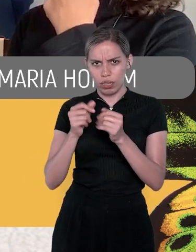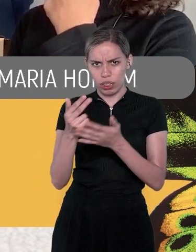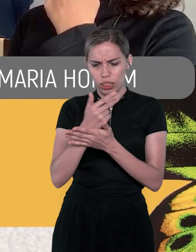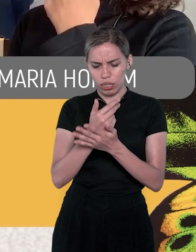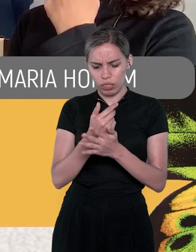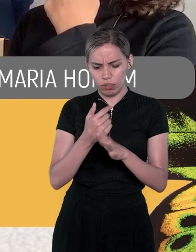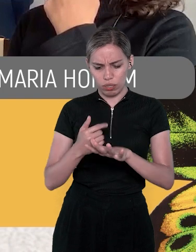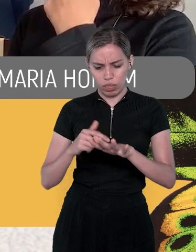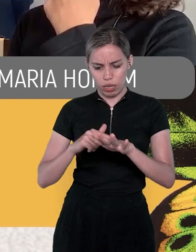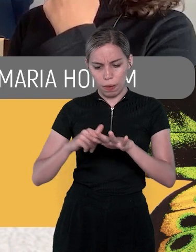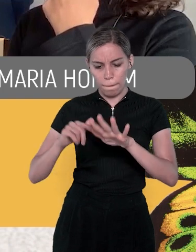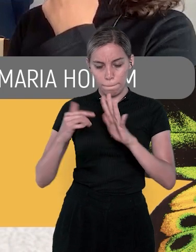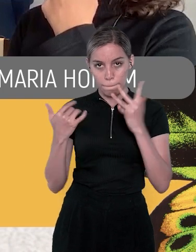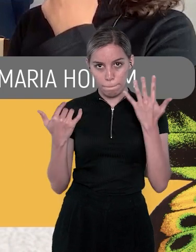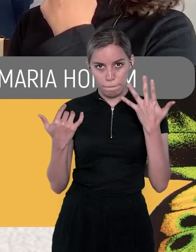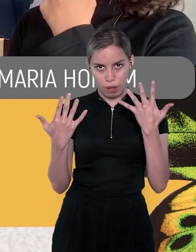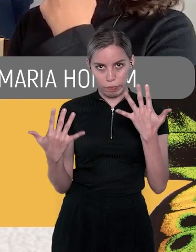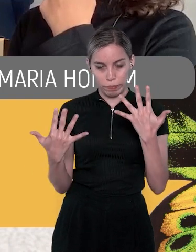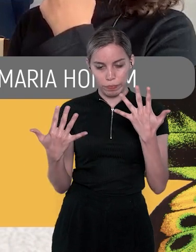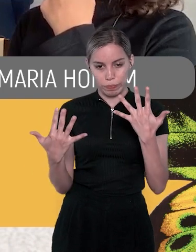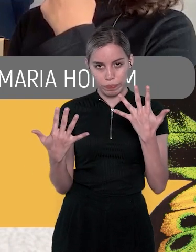tinha desenhado na prisão.